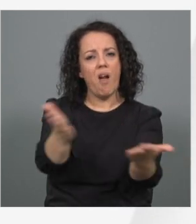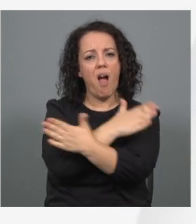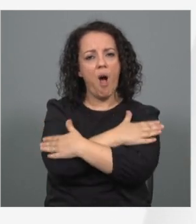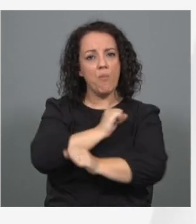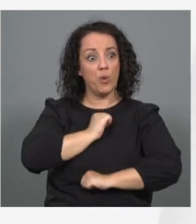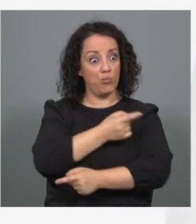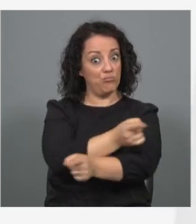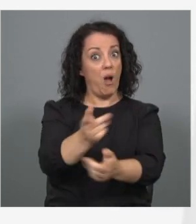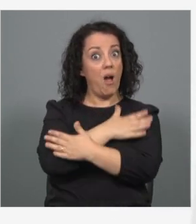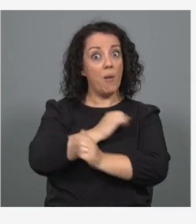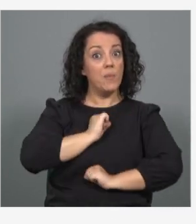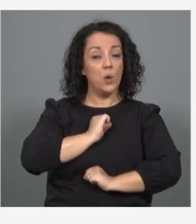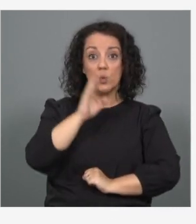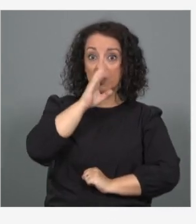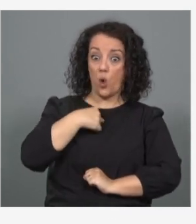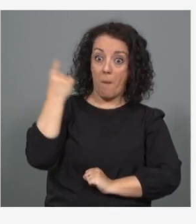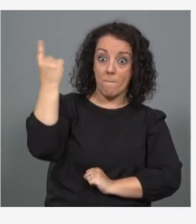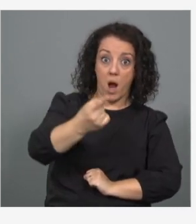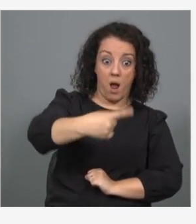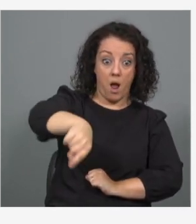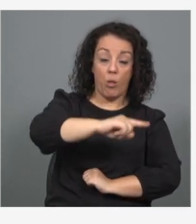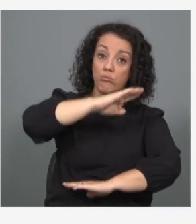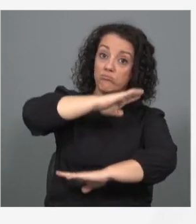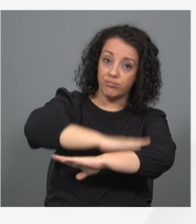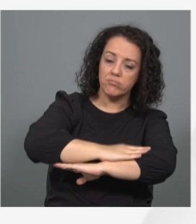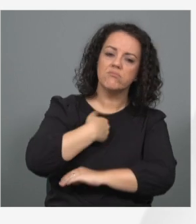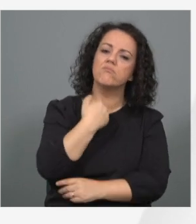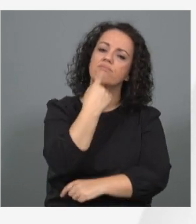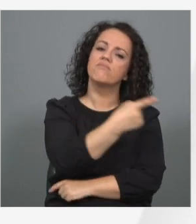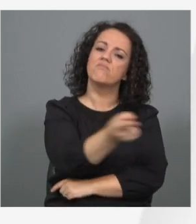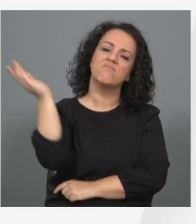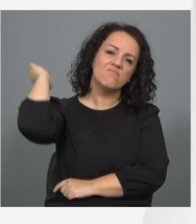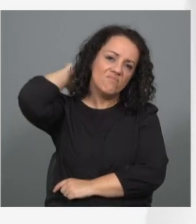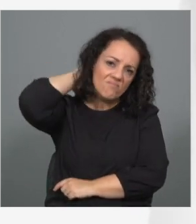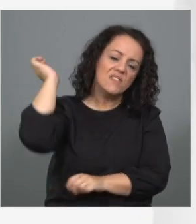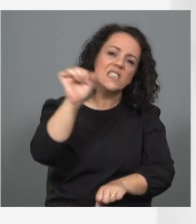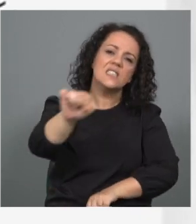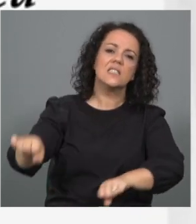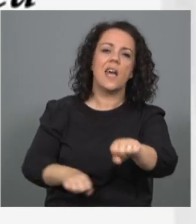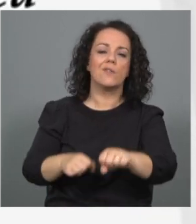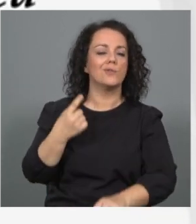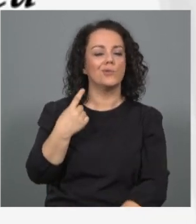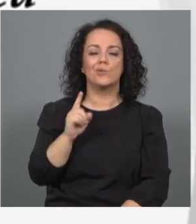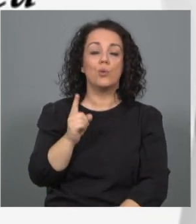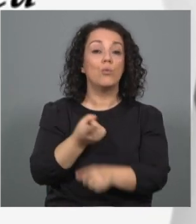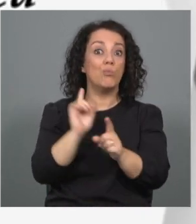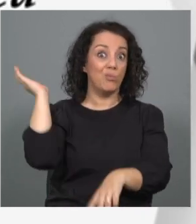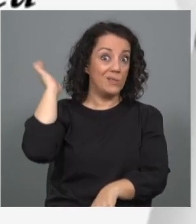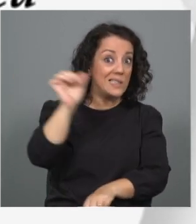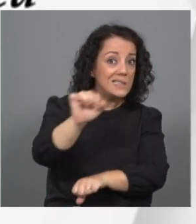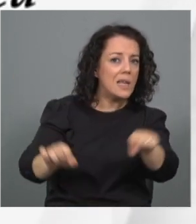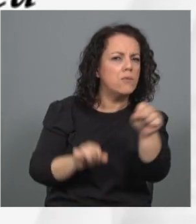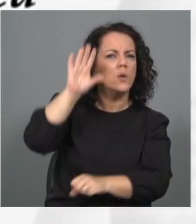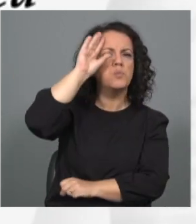se fizerdes o que eu vos mando. Já não vos chamo servos, porque o servo não sabe o que faz o seu senhor.